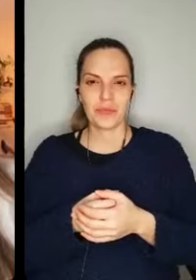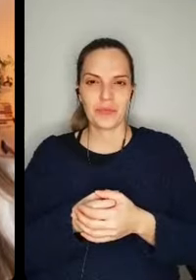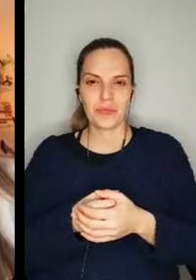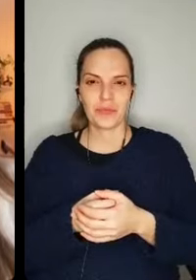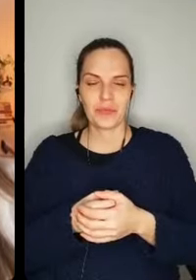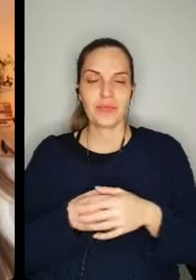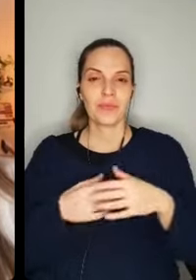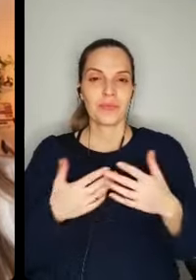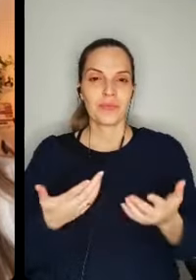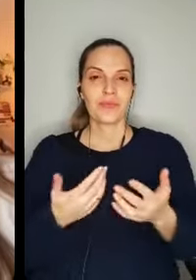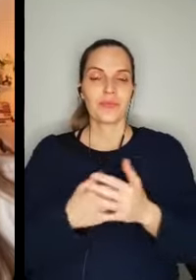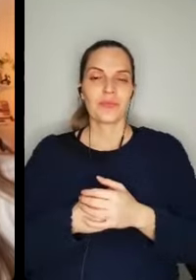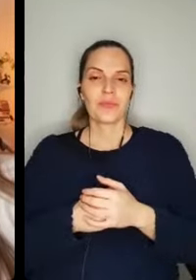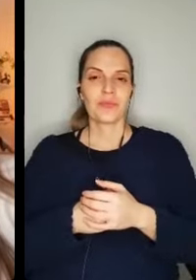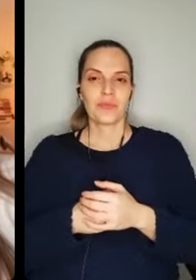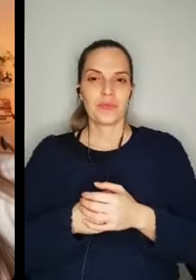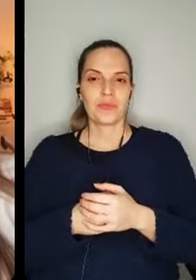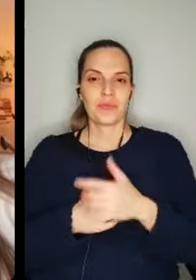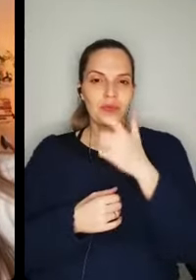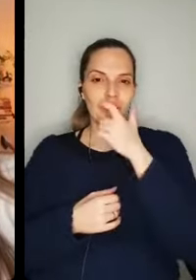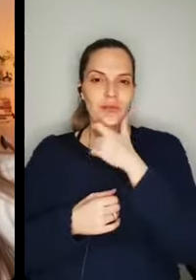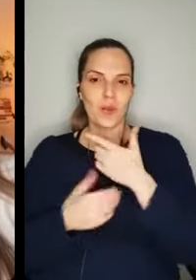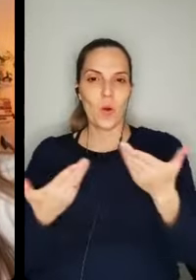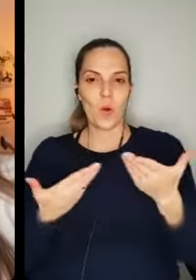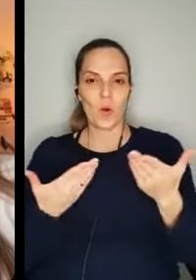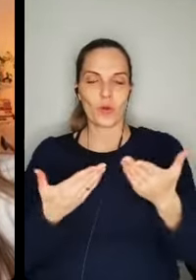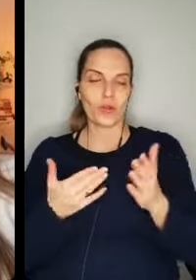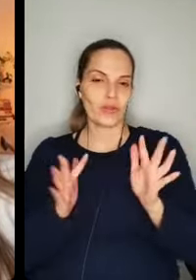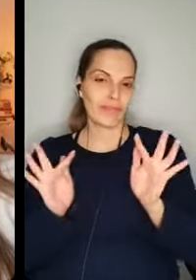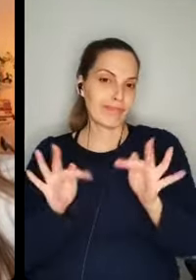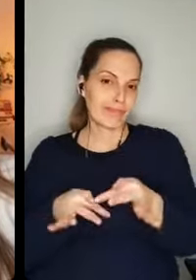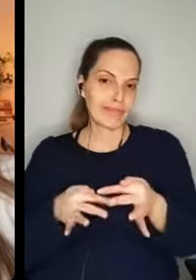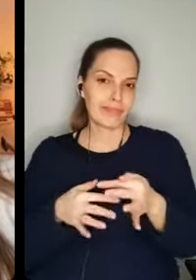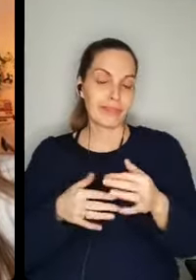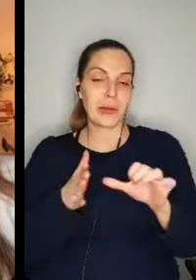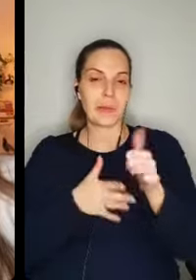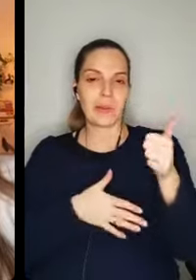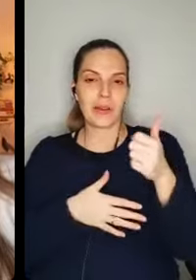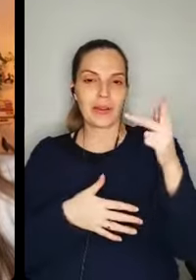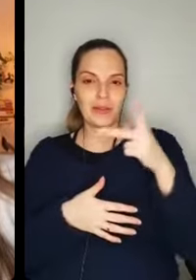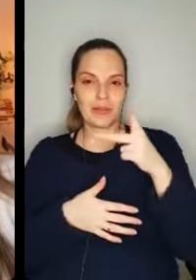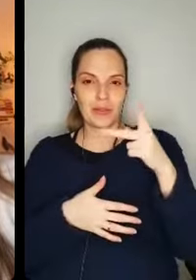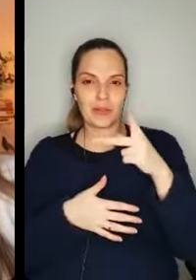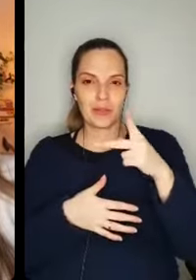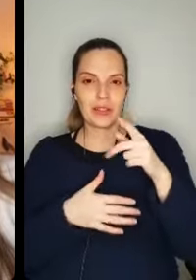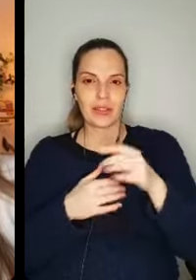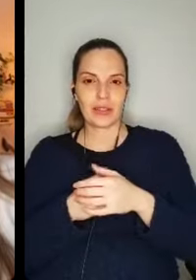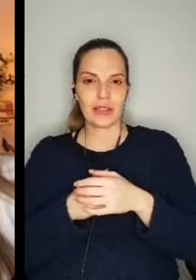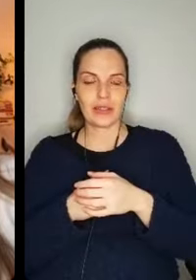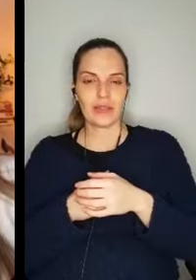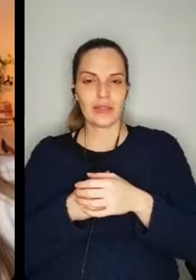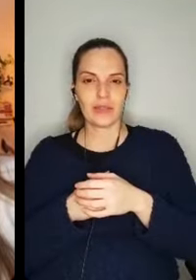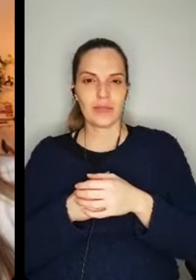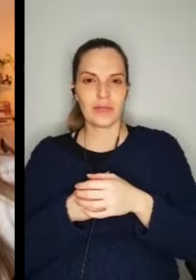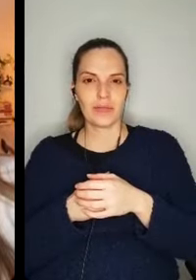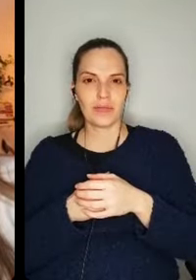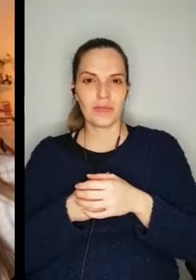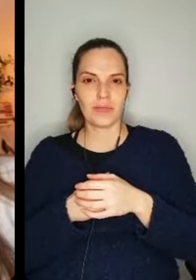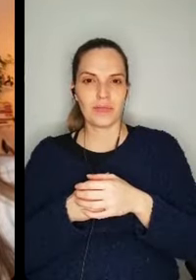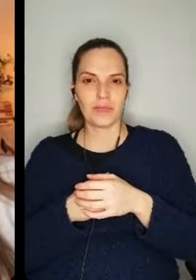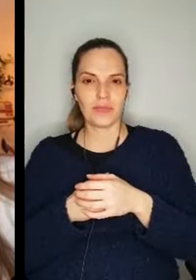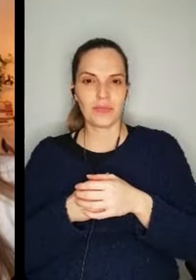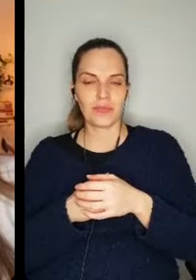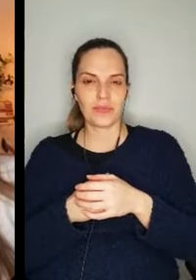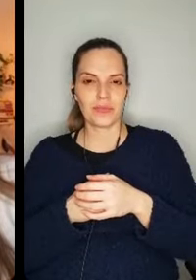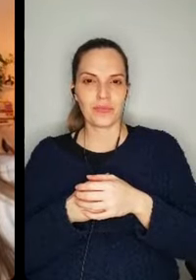gente, acho que por hoje é isso. Queria agradecer a participação de vocês dois, primeiramente, da Shana, que acho que caiu aqui. Mas, enfim, também queria